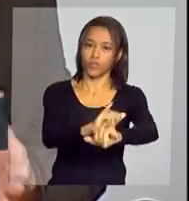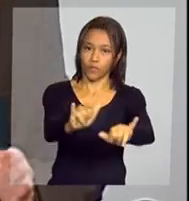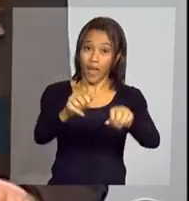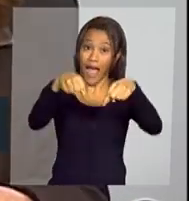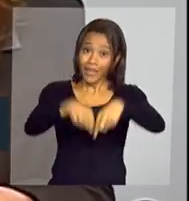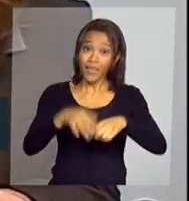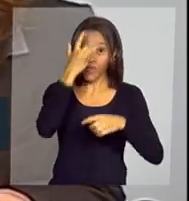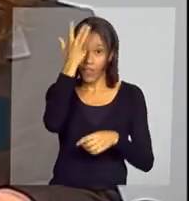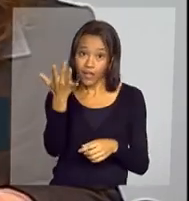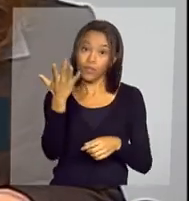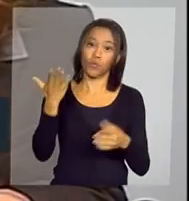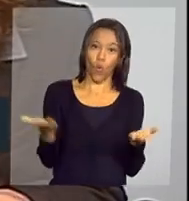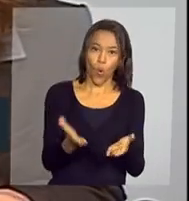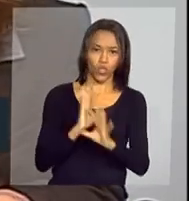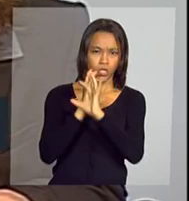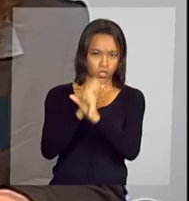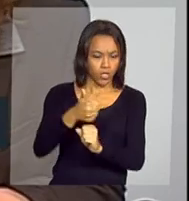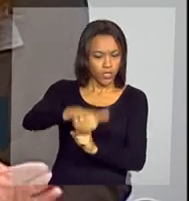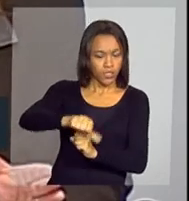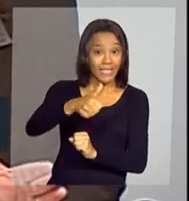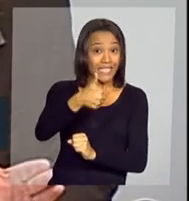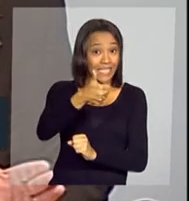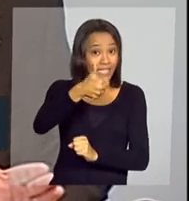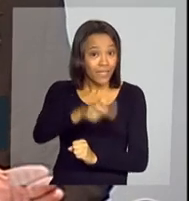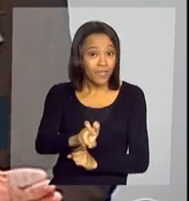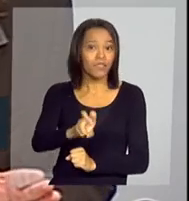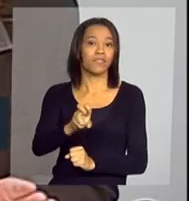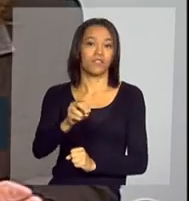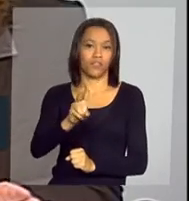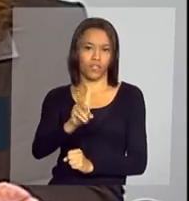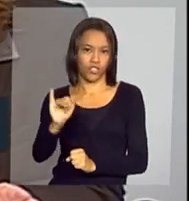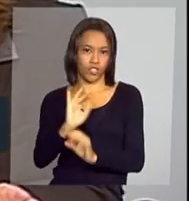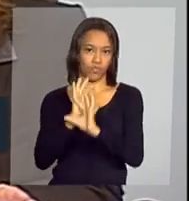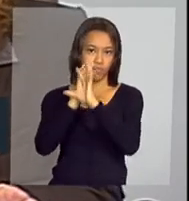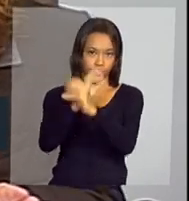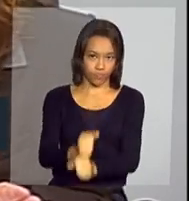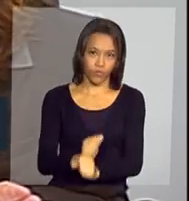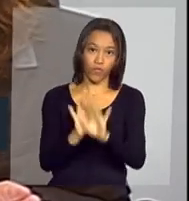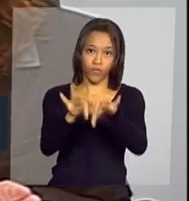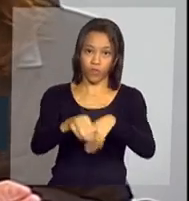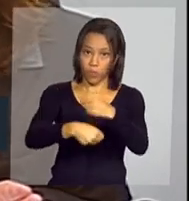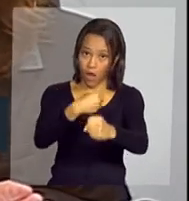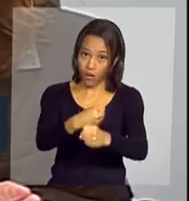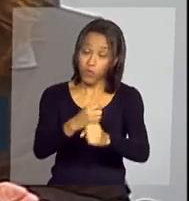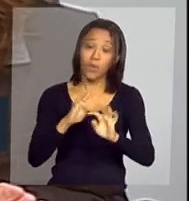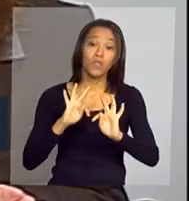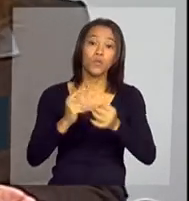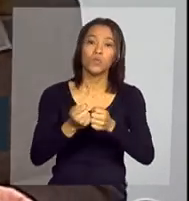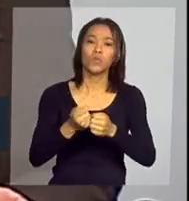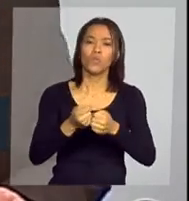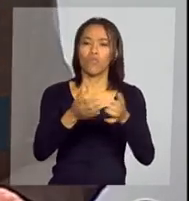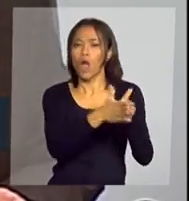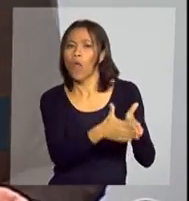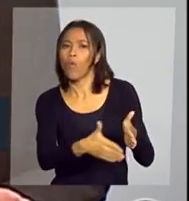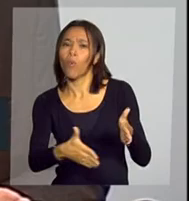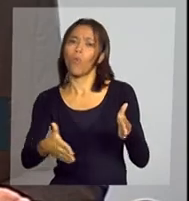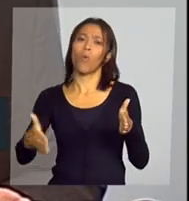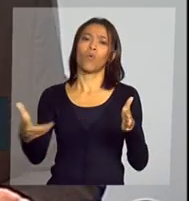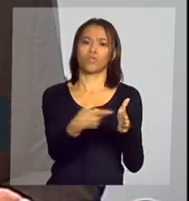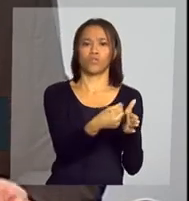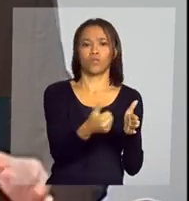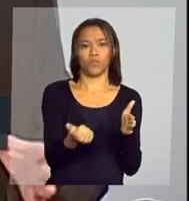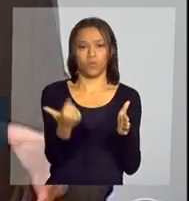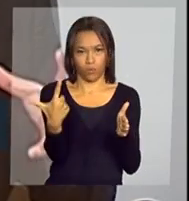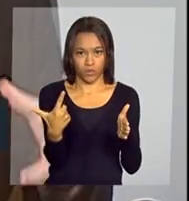é fácil você fazer essa nas hoje quinze dias depois de fechar um ano porque tudo que foi aberto ao longo